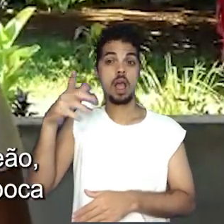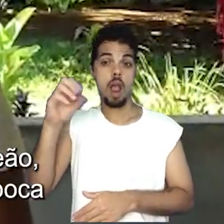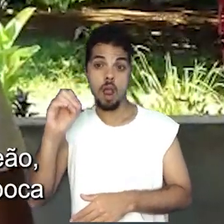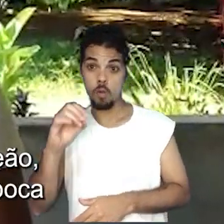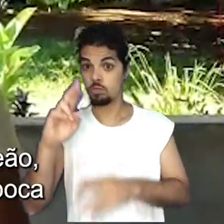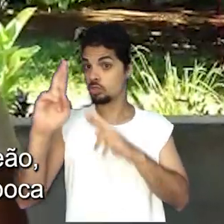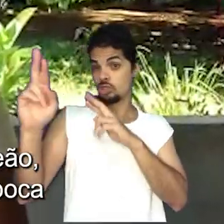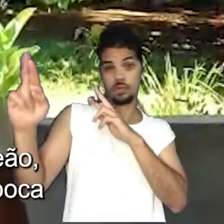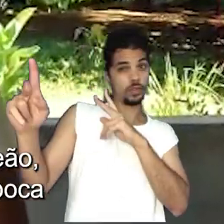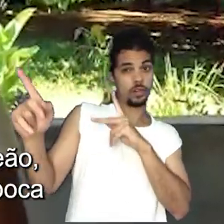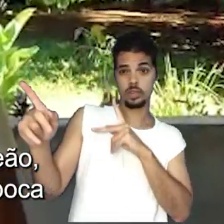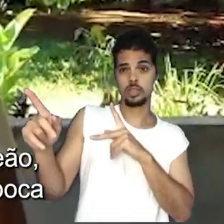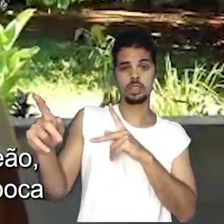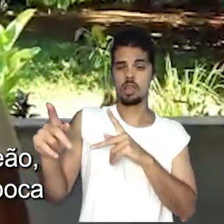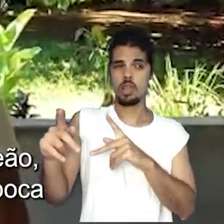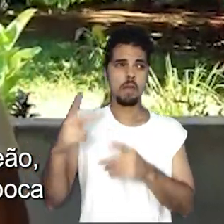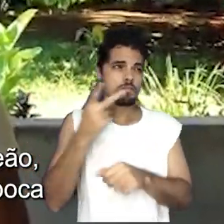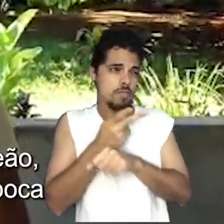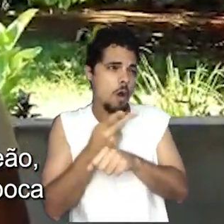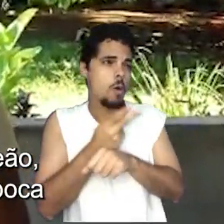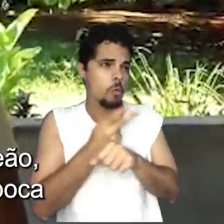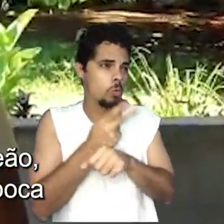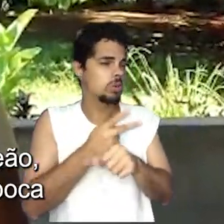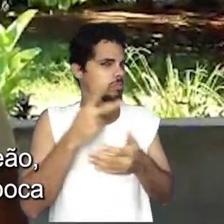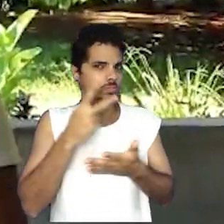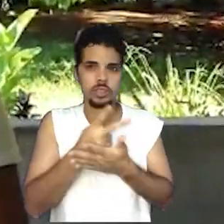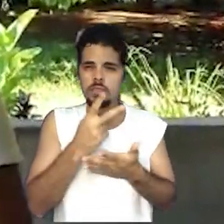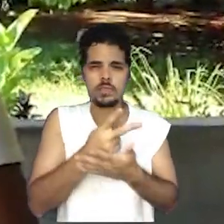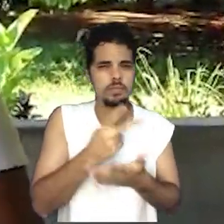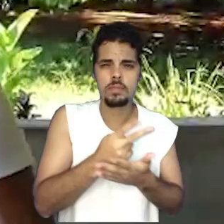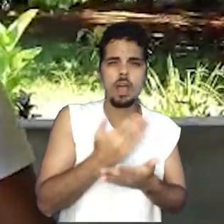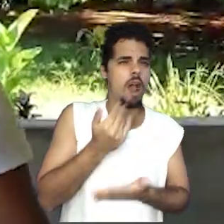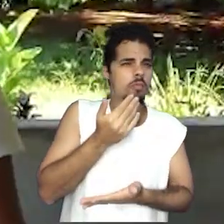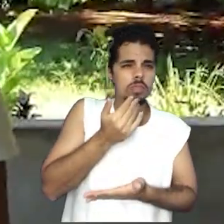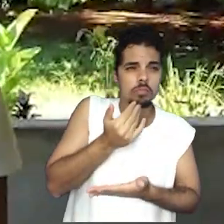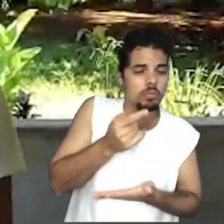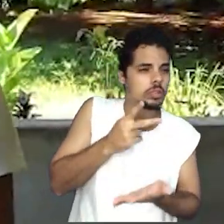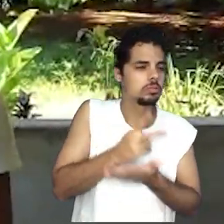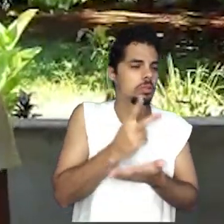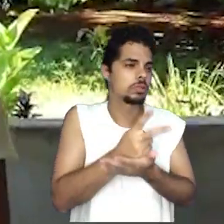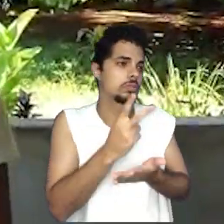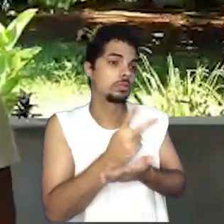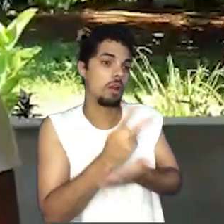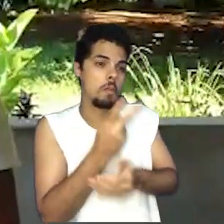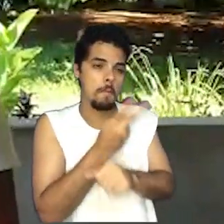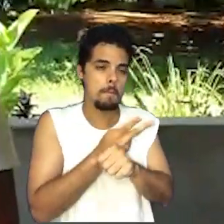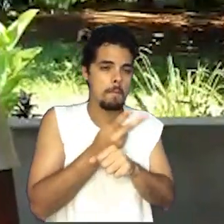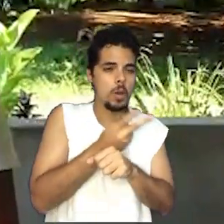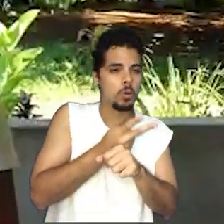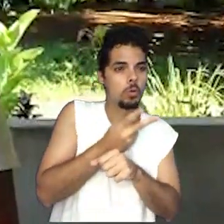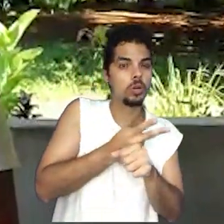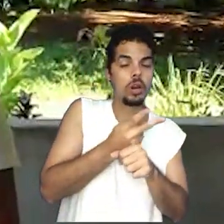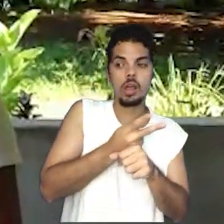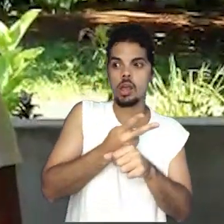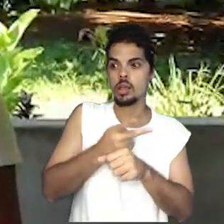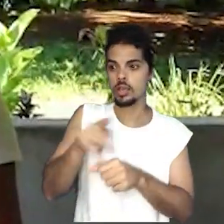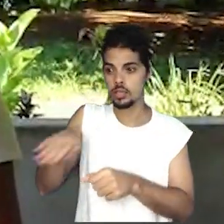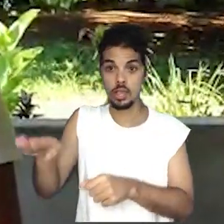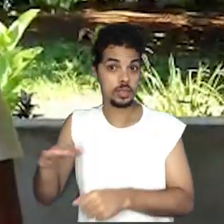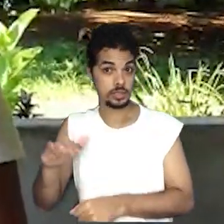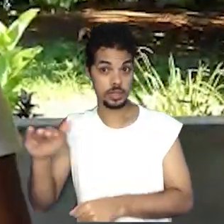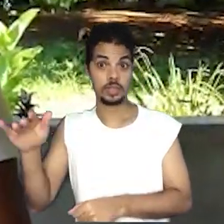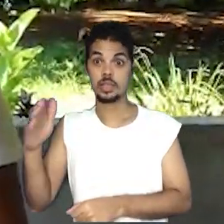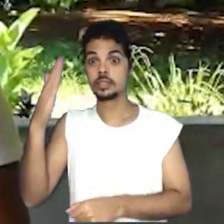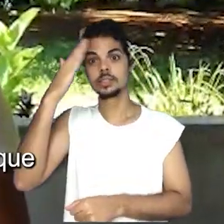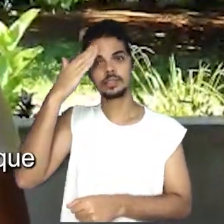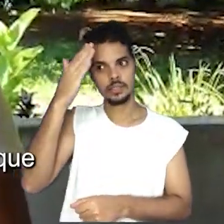é um período em que a gente come camaleão, uma época que a gente come camaleão, época que a gente cozinha muito camaleão e ova de camaleão para a gente comer. E as